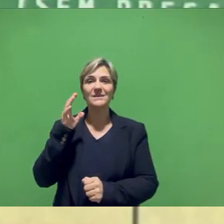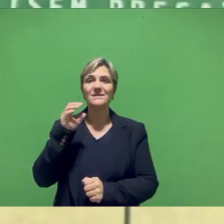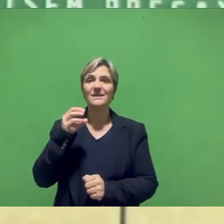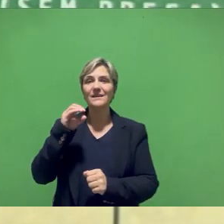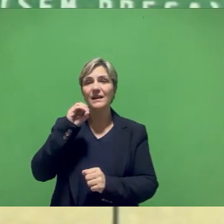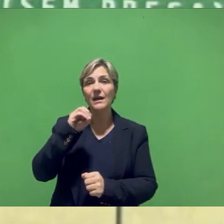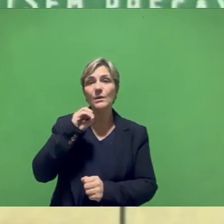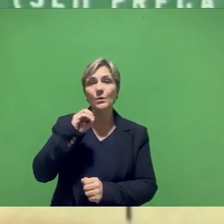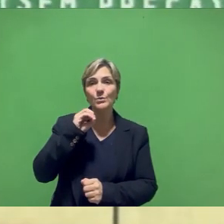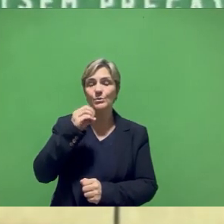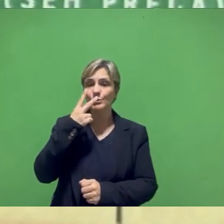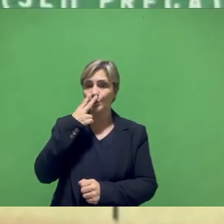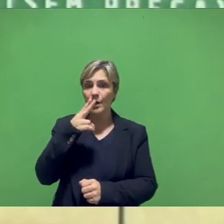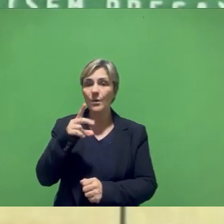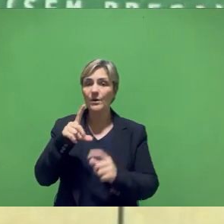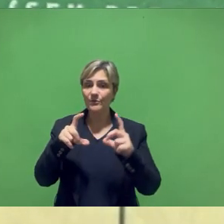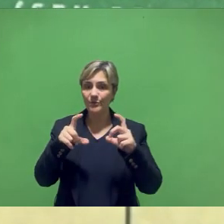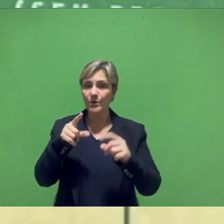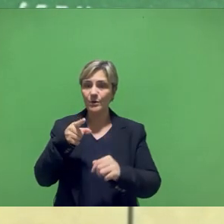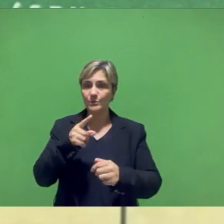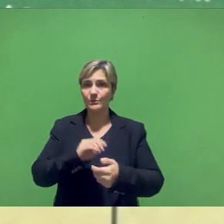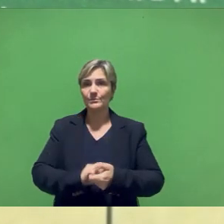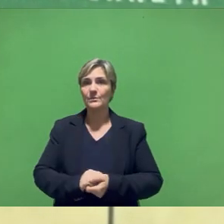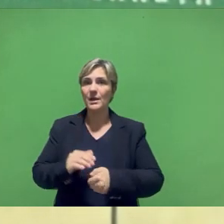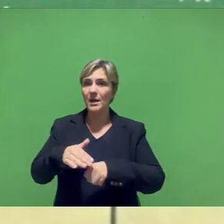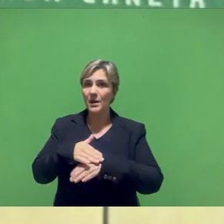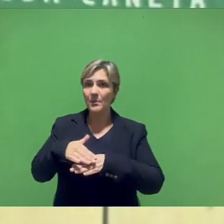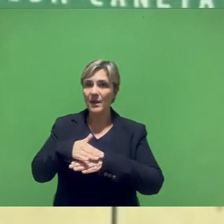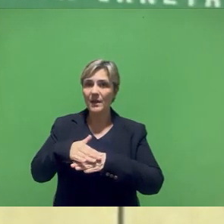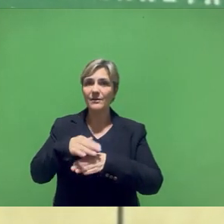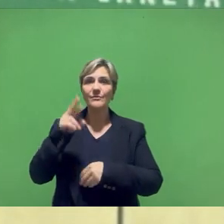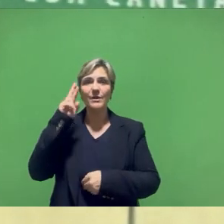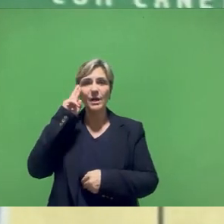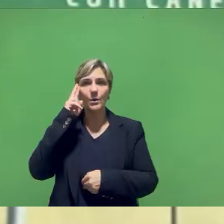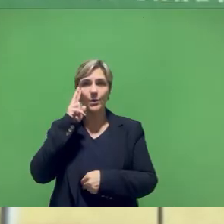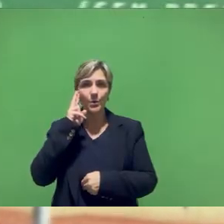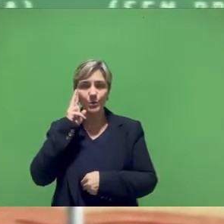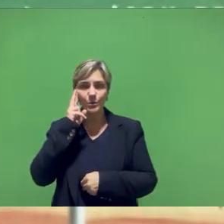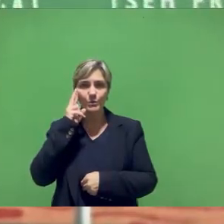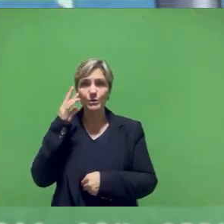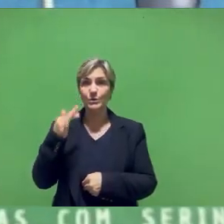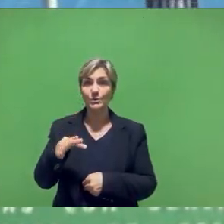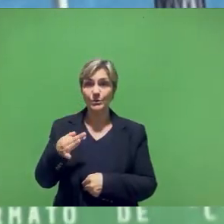ter formação de caroço, a pele vai ficar roxa, dolorida,